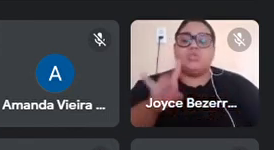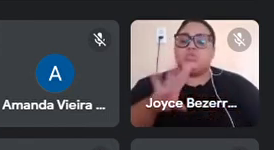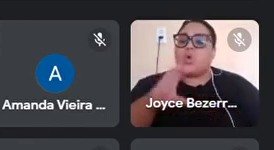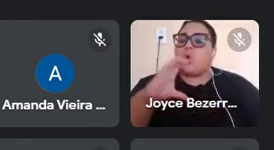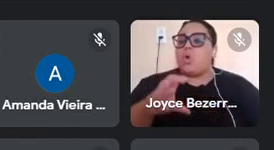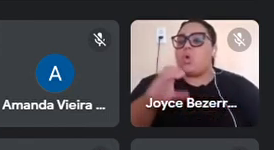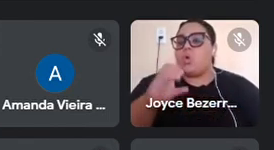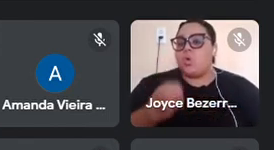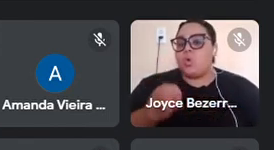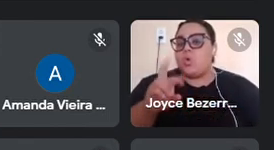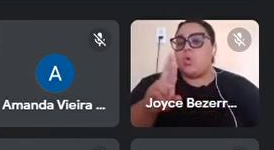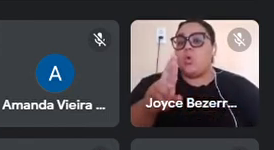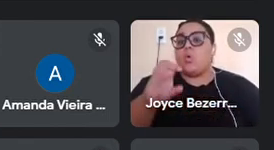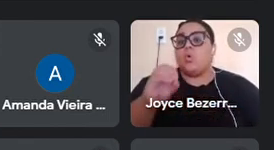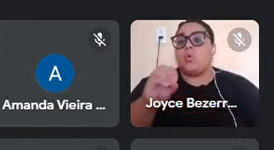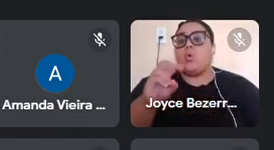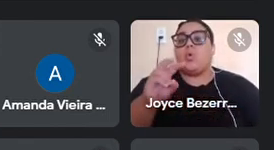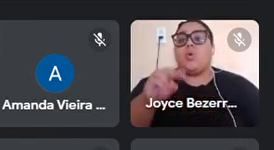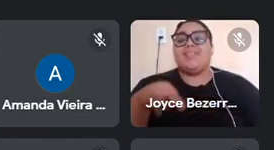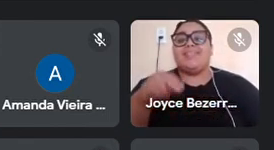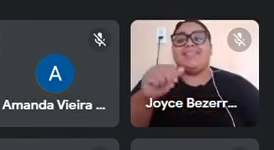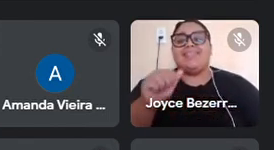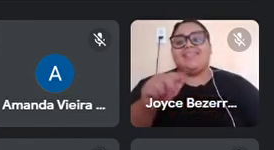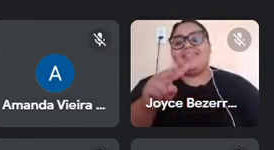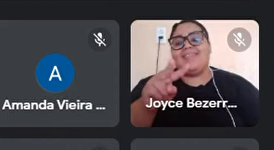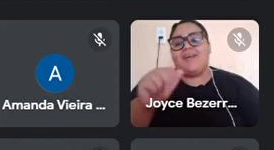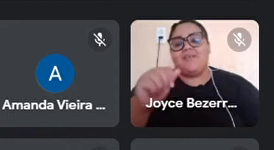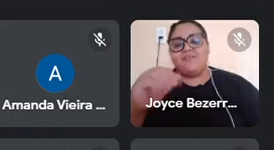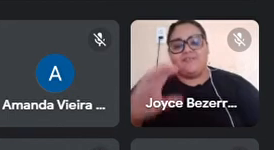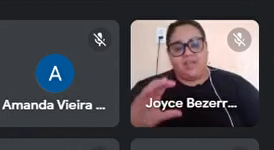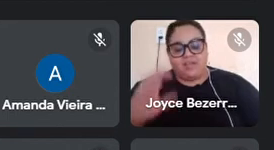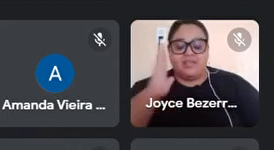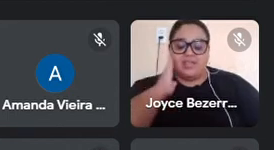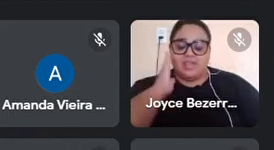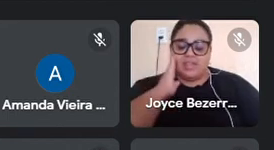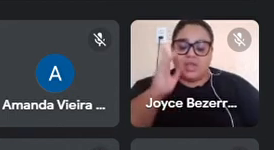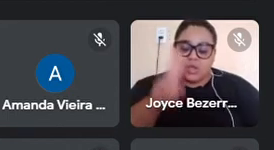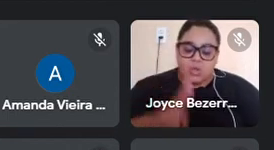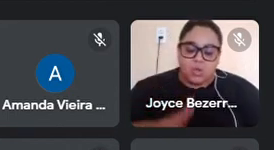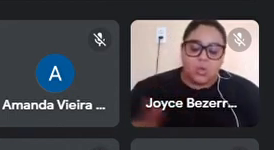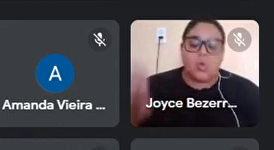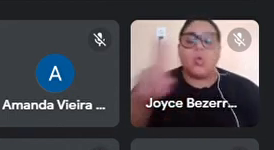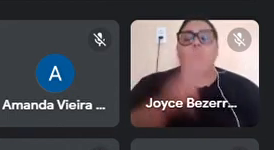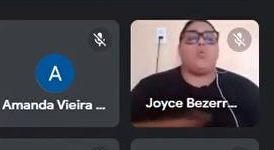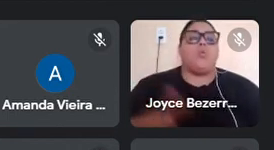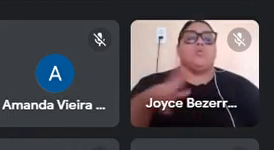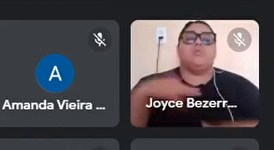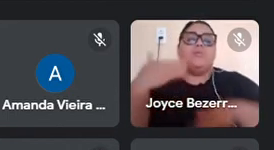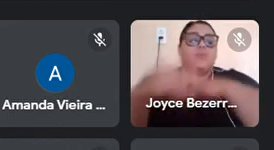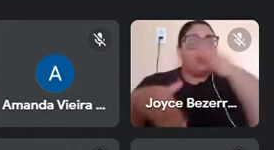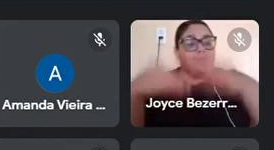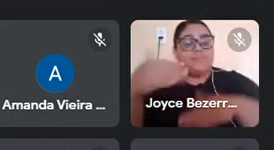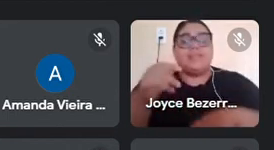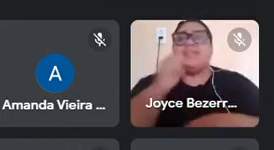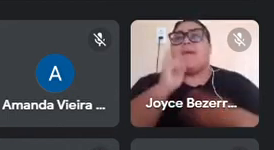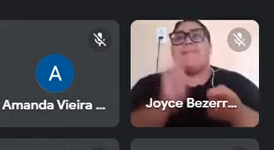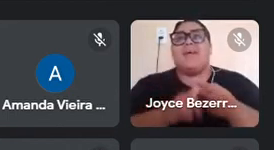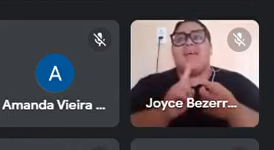a Coronavac que utiliza aí essa metodologia de organismo total. A